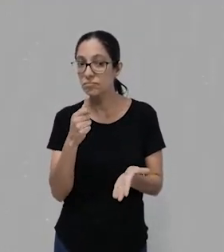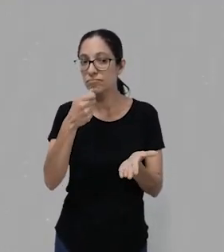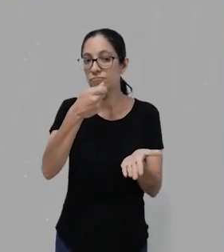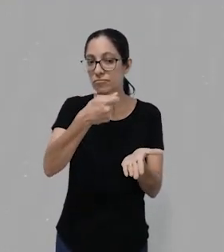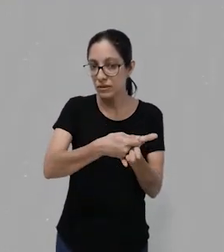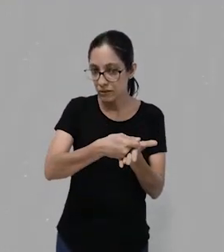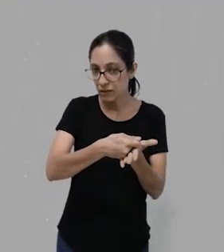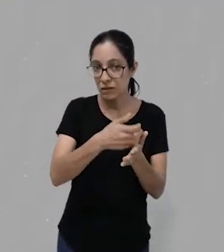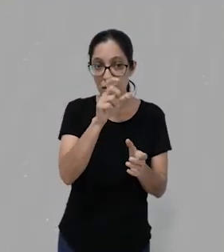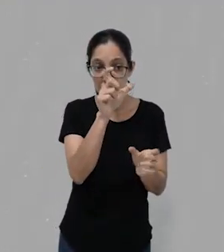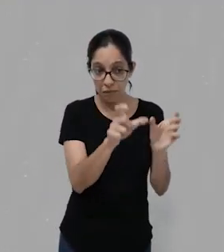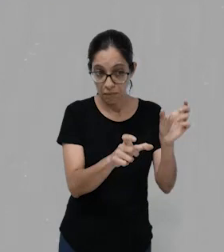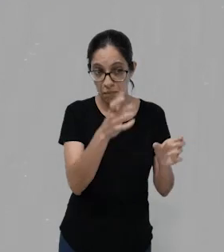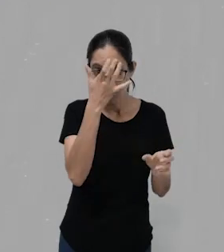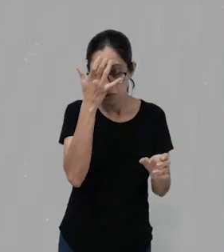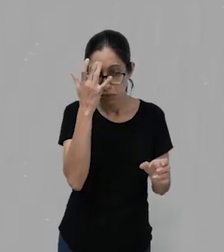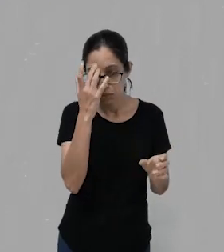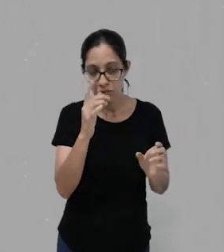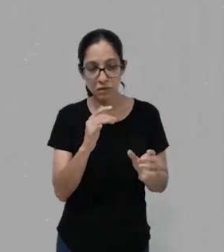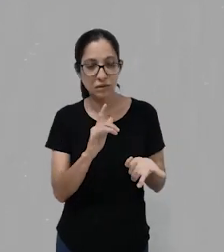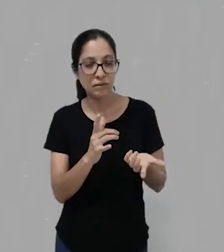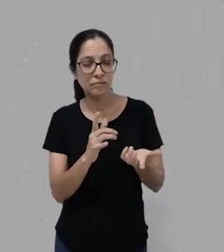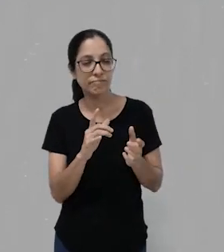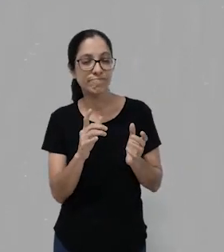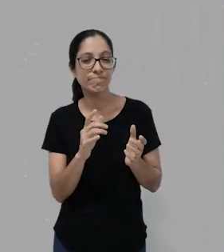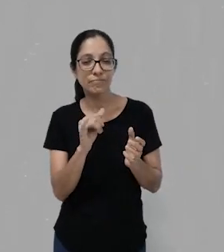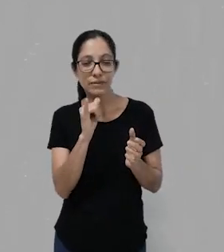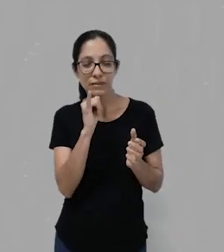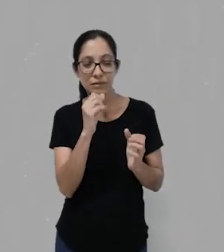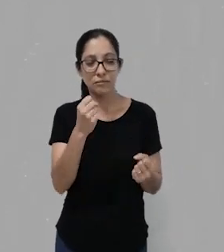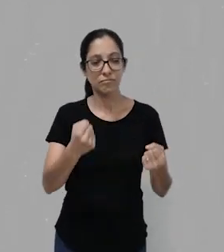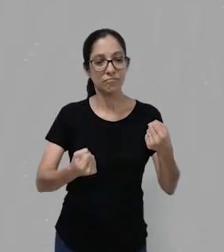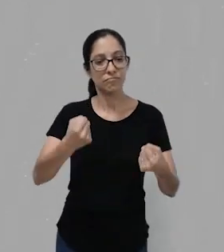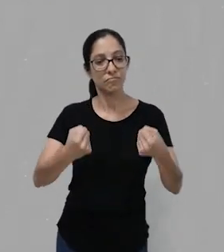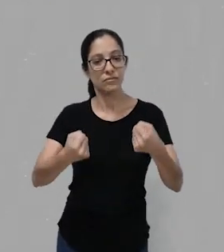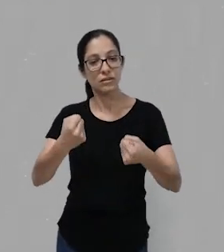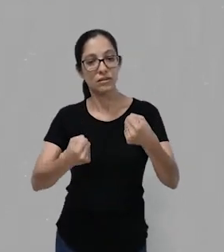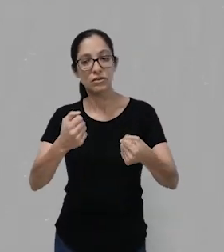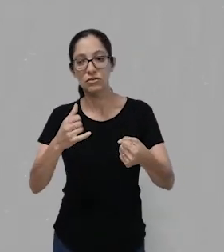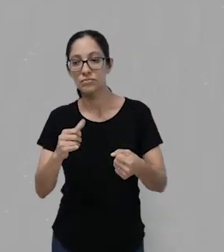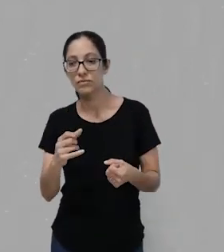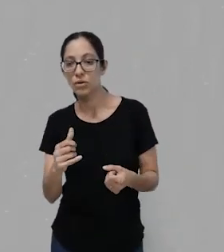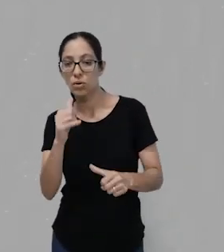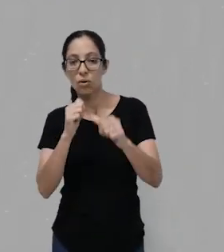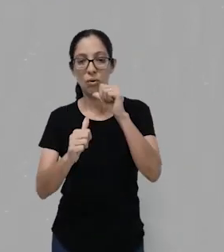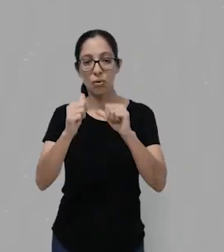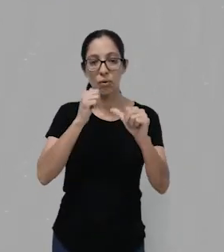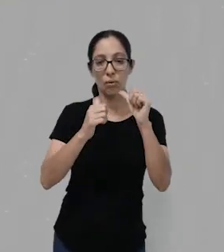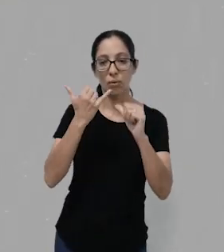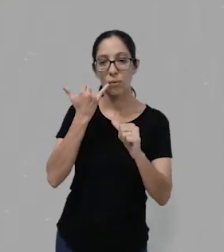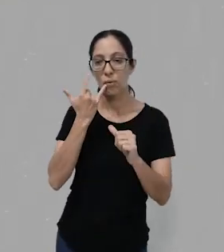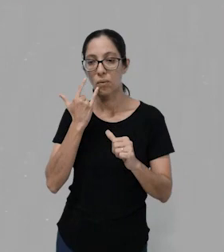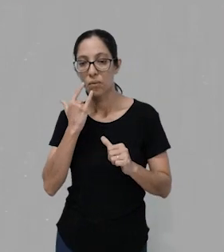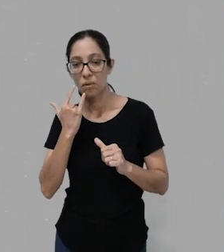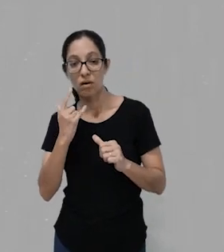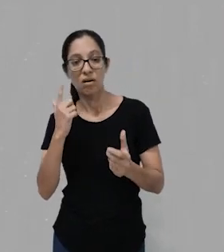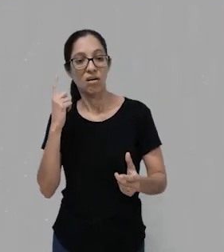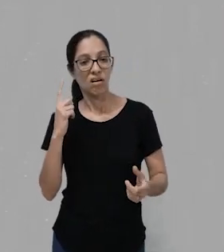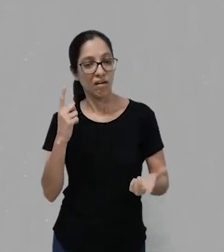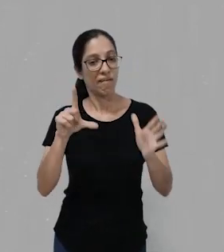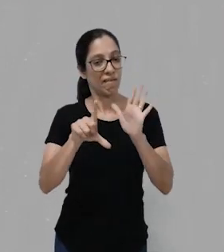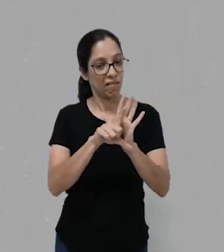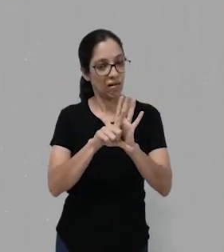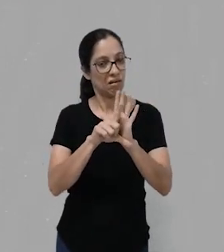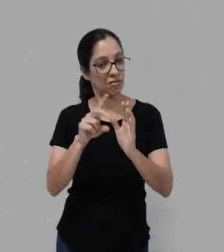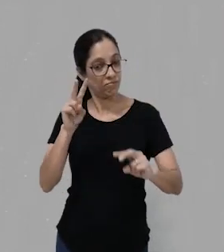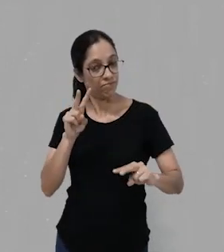indivíduos, por exemplo, que pegam um veículo automotor após fazer a ingestão desse tipo de bebida alcoólica. Porque a